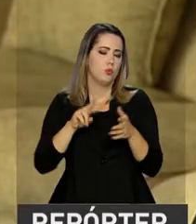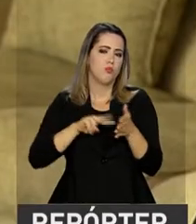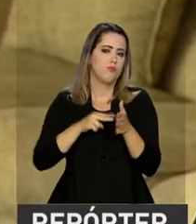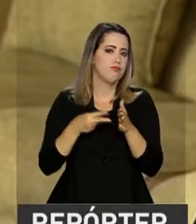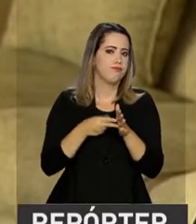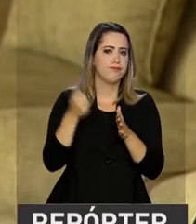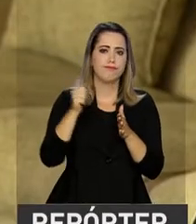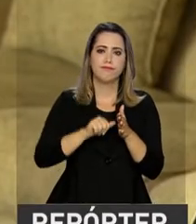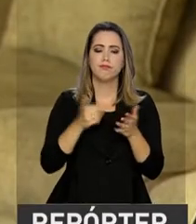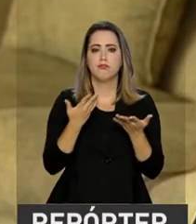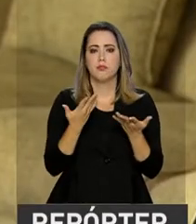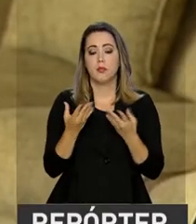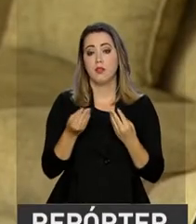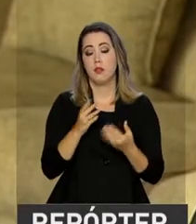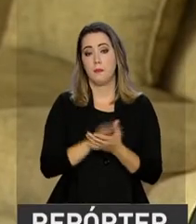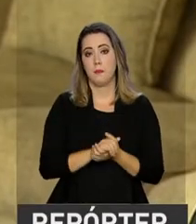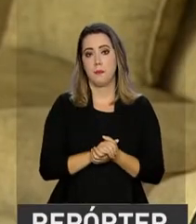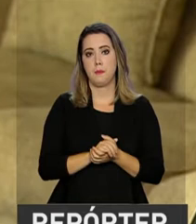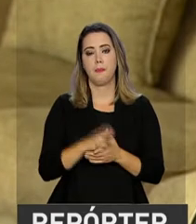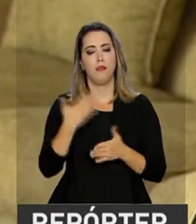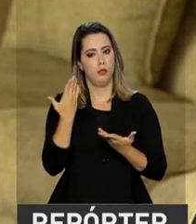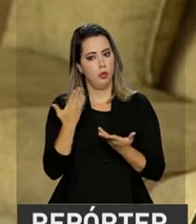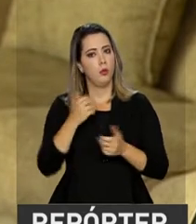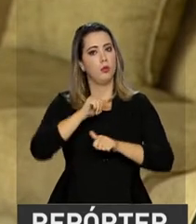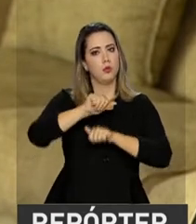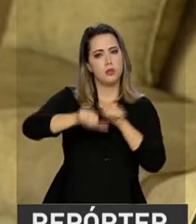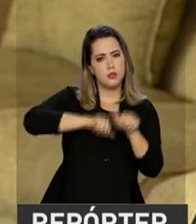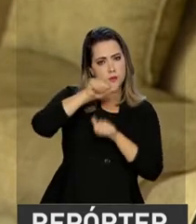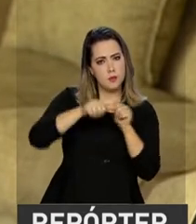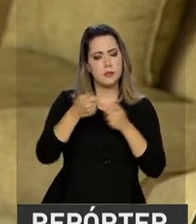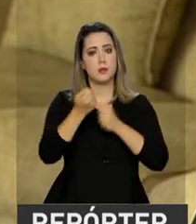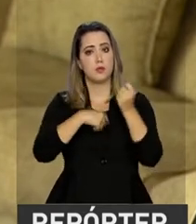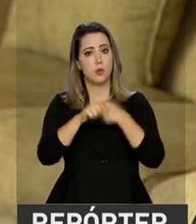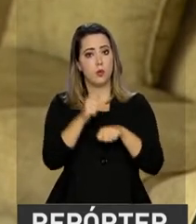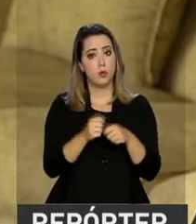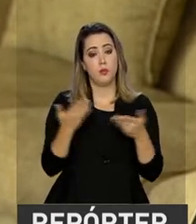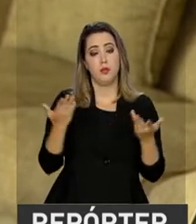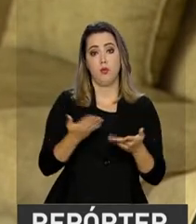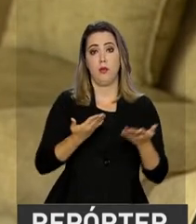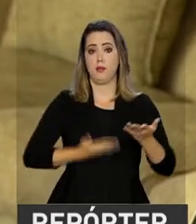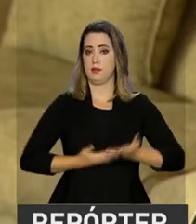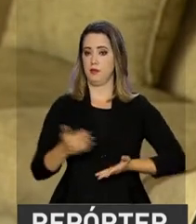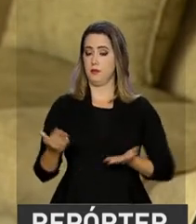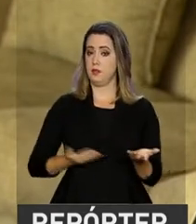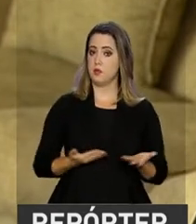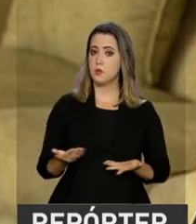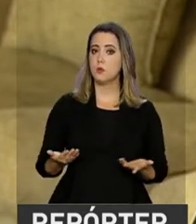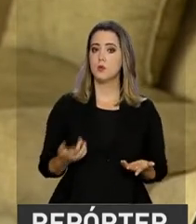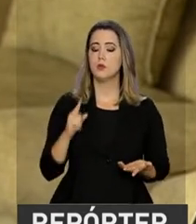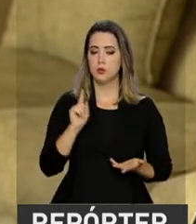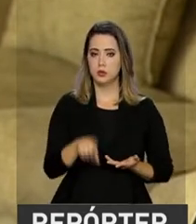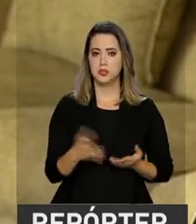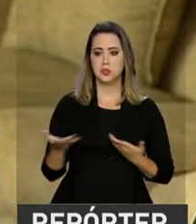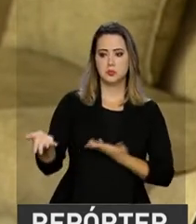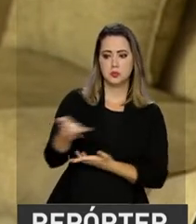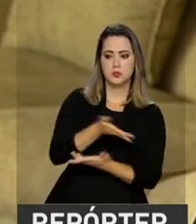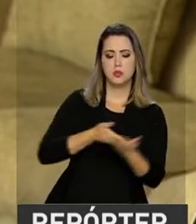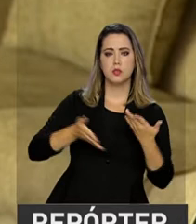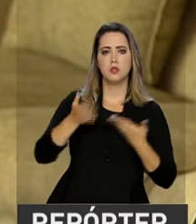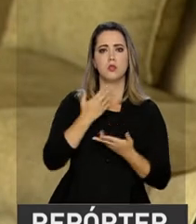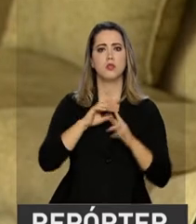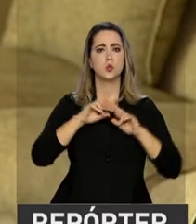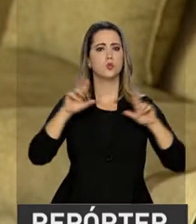De lá para cá, a economia se transformou numa economia de serviços, né? Uma economia muito heterogênea,